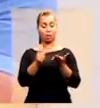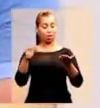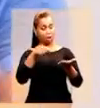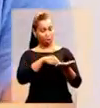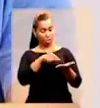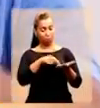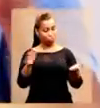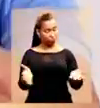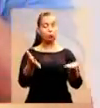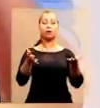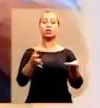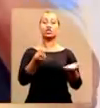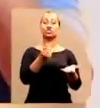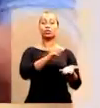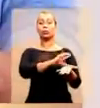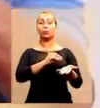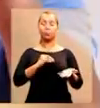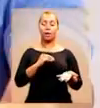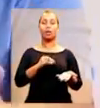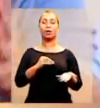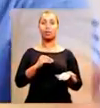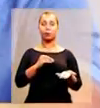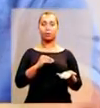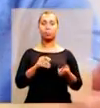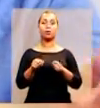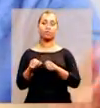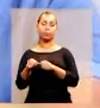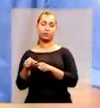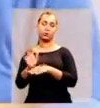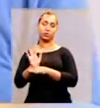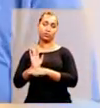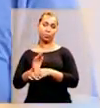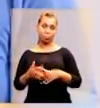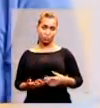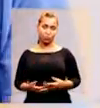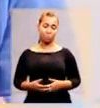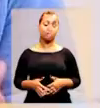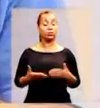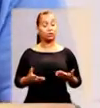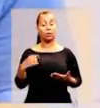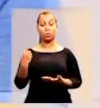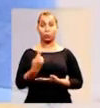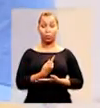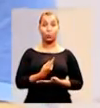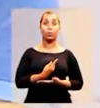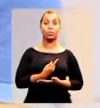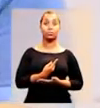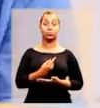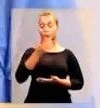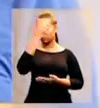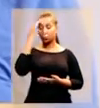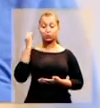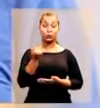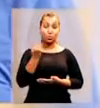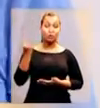de incentivo fiscal, eles vão lá e pegam o dinheiro das indústrias grandes para fazer os filmes deles. Né? A gente que a gente se chama de independente, nós somos os